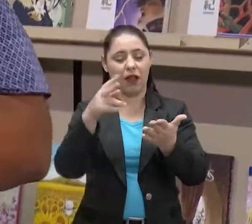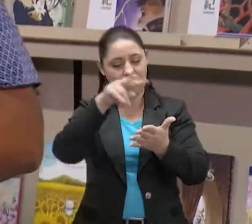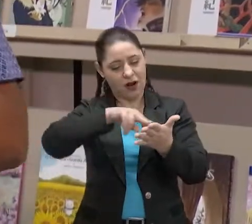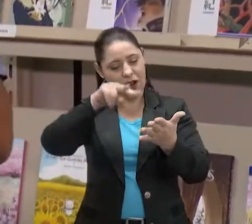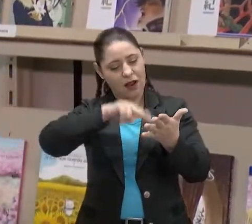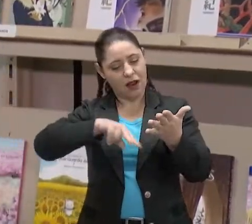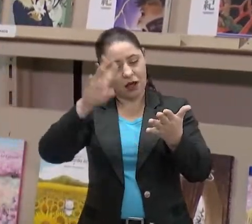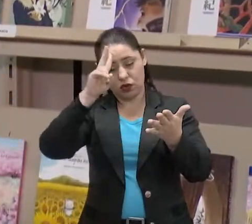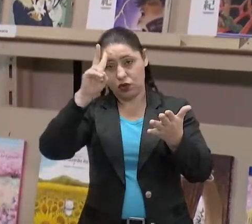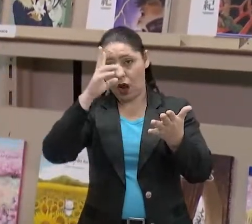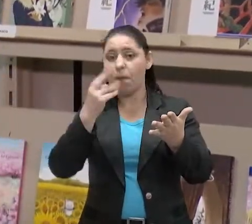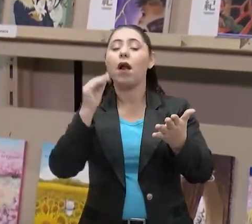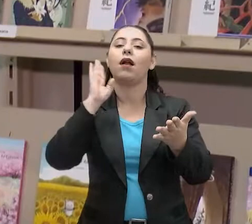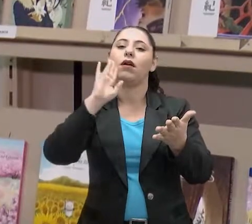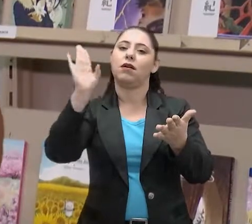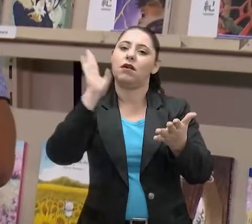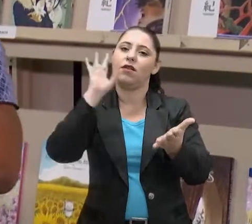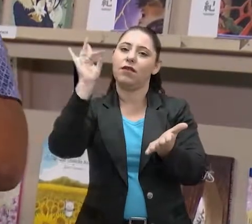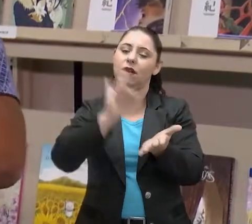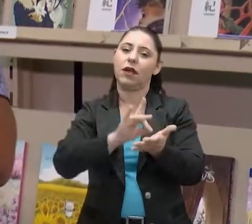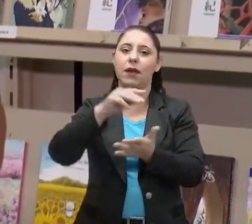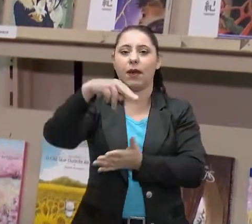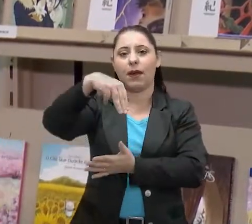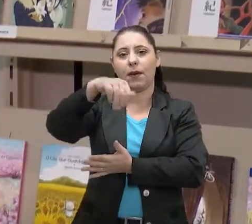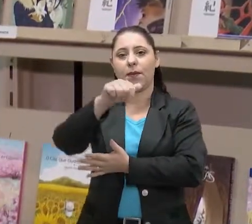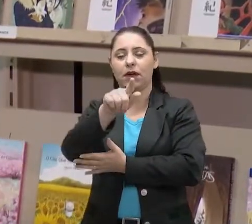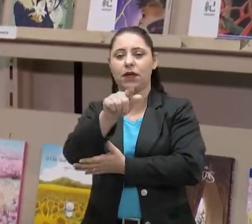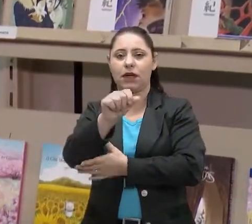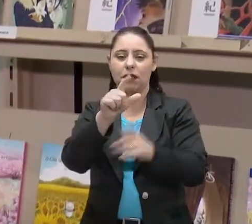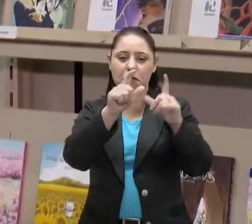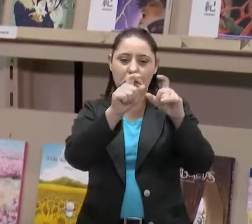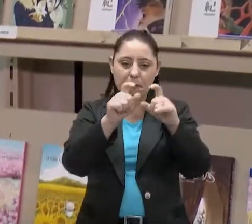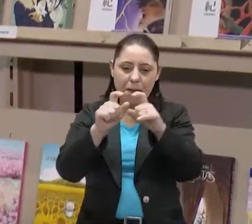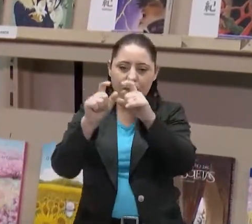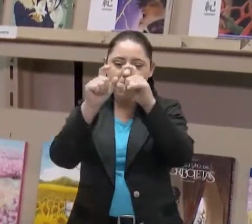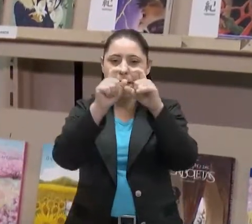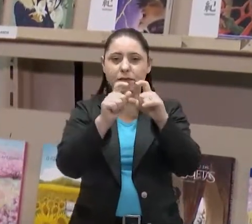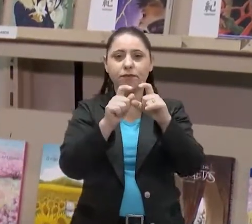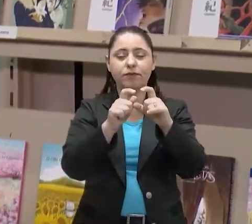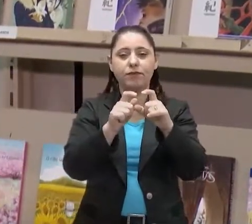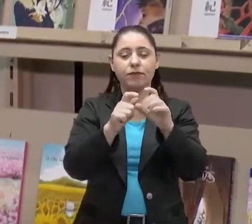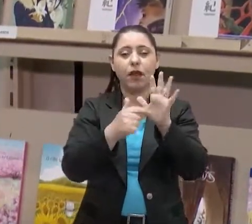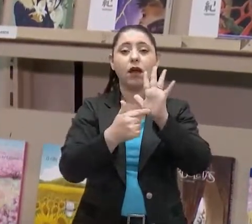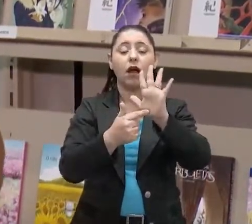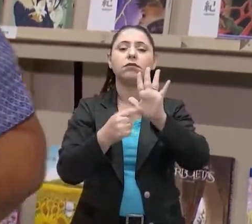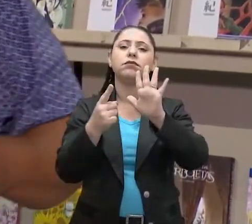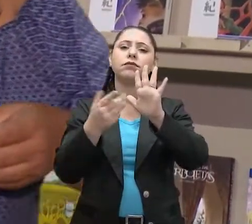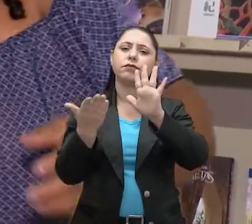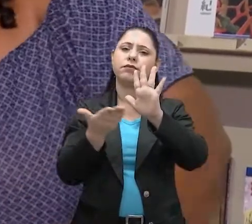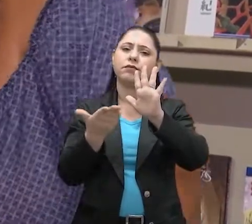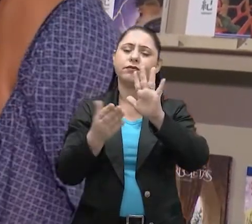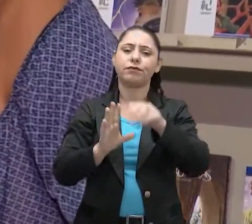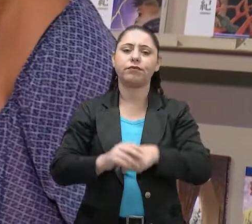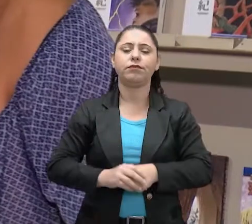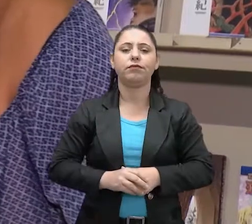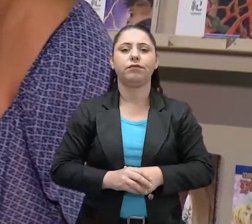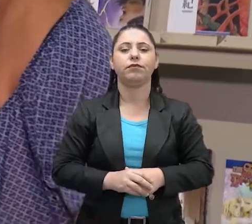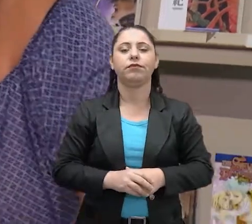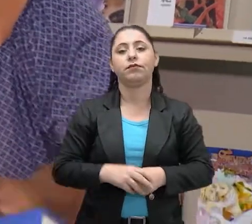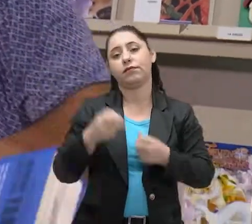convido todos a vir ler a história, que é muito, muito bacana, e é em mangás, né? É em quadrinhos. Esse também